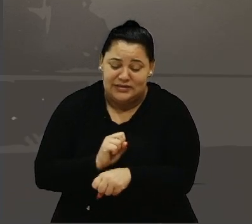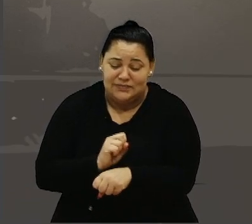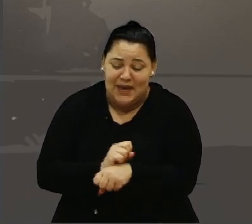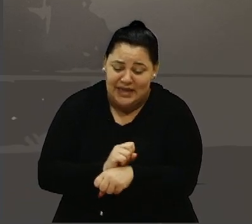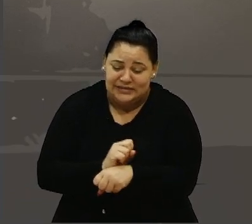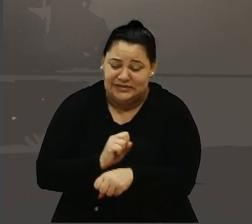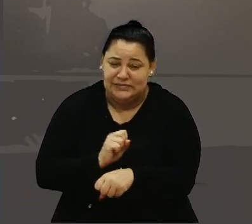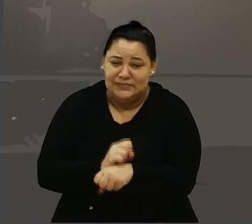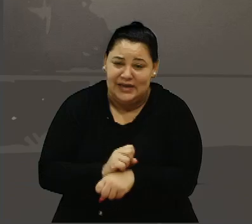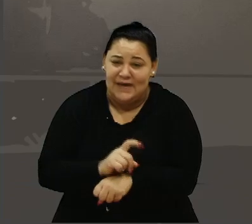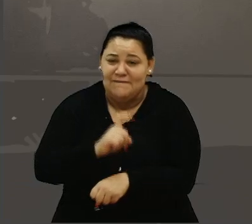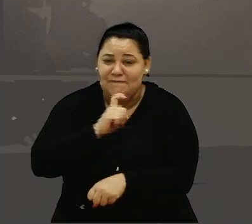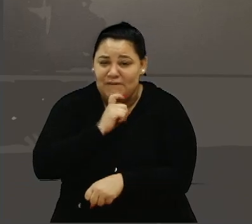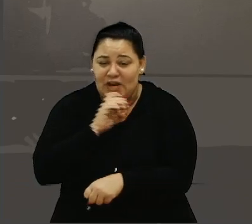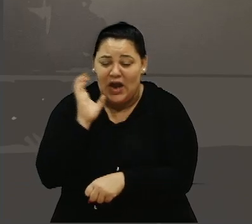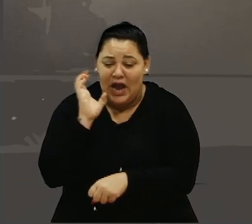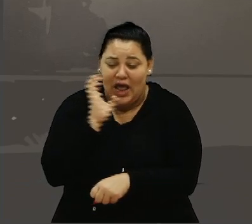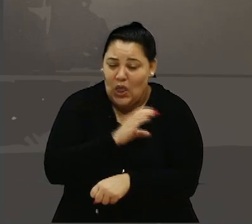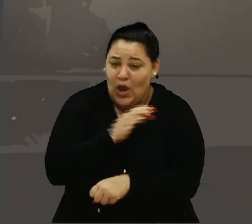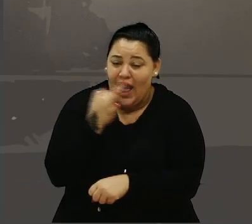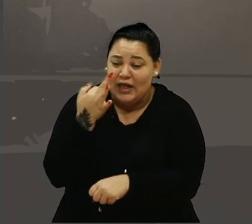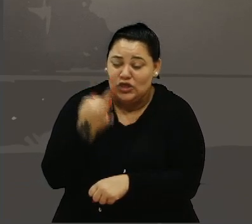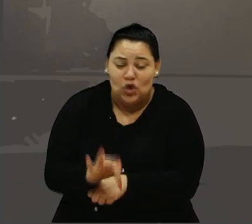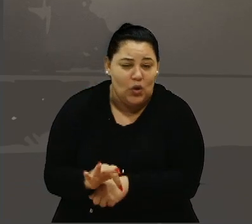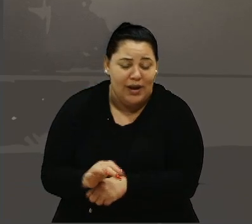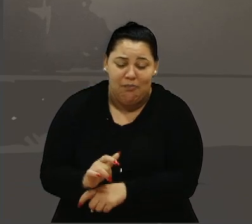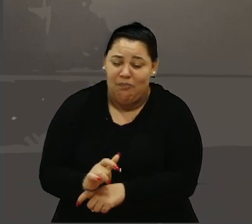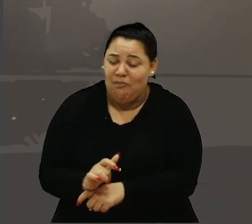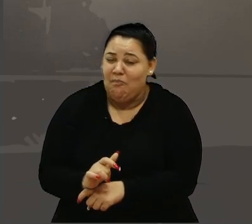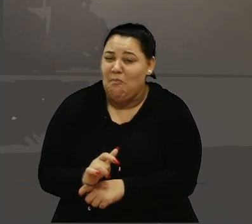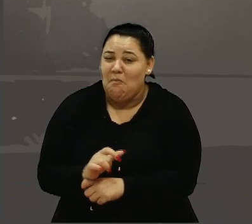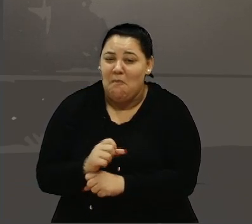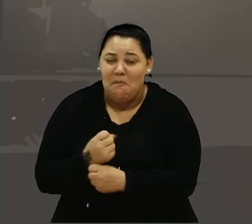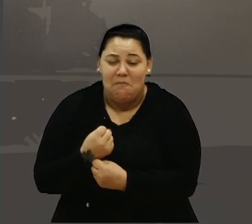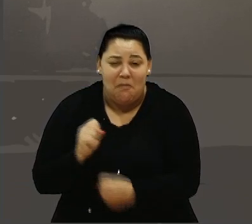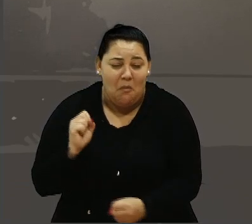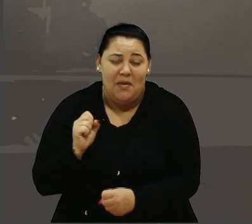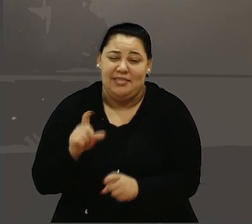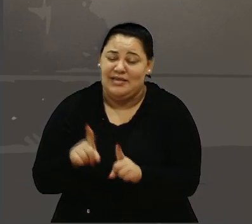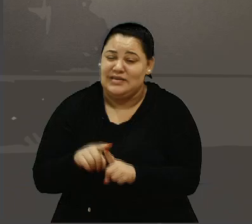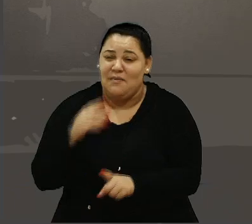se pega calor, essa dor só piora. Por isso que é importante a gente olhar para a lei